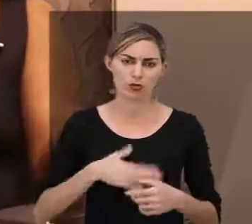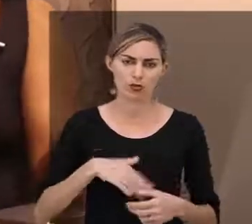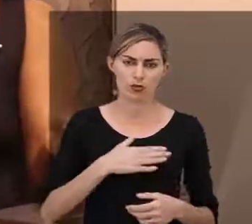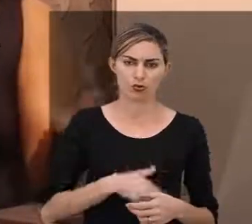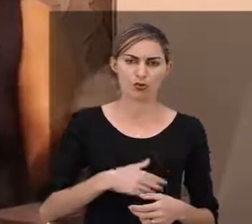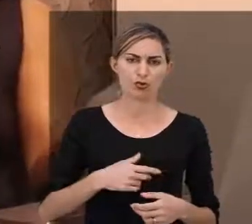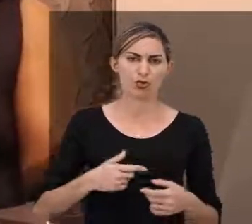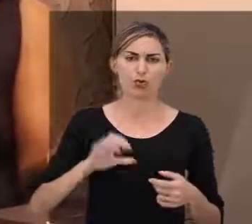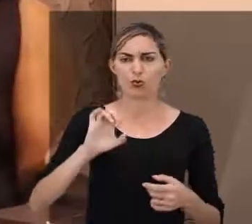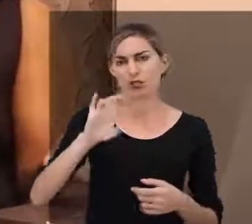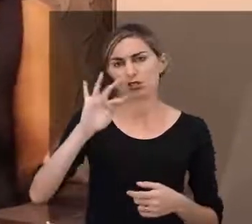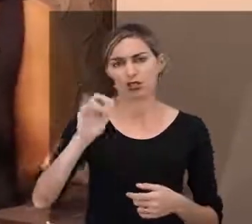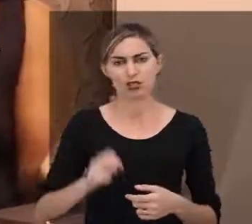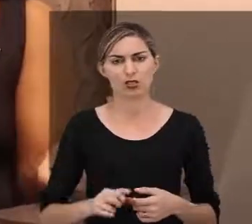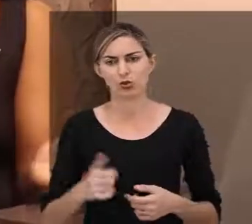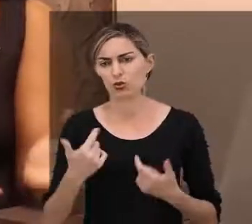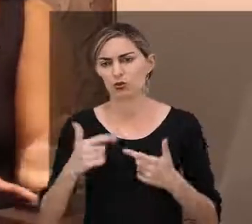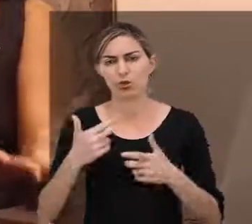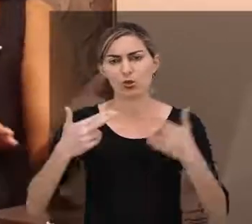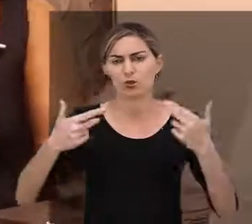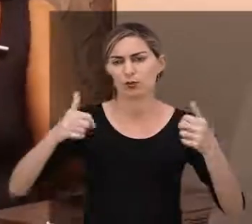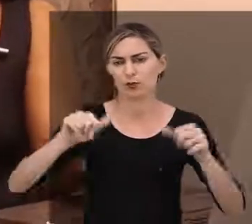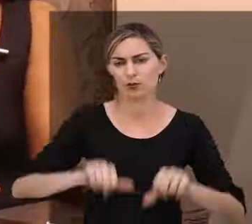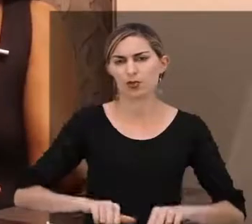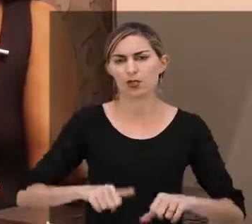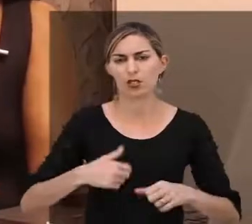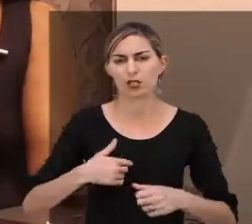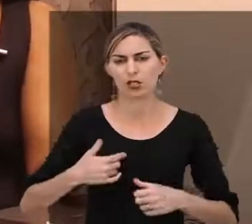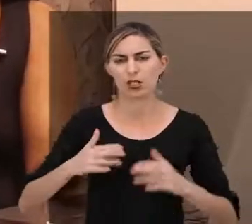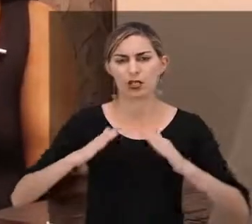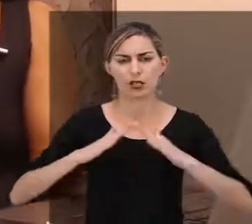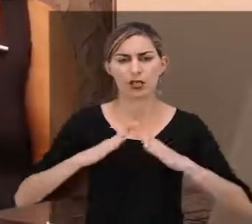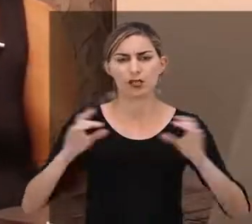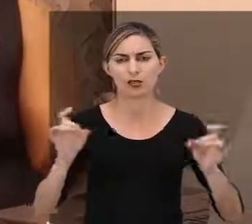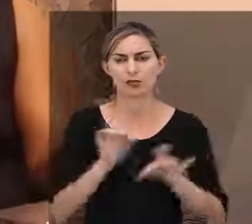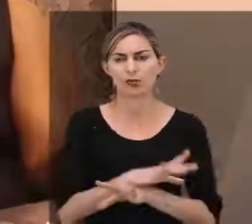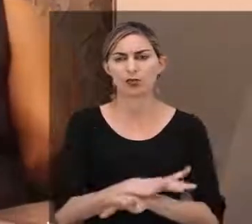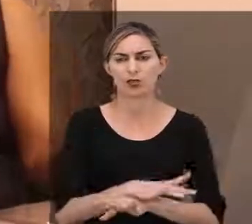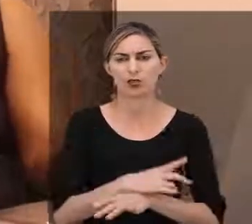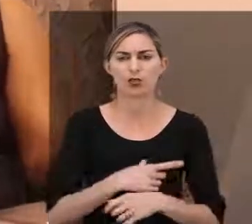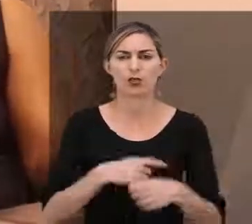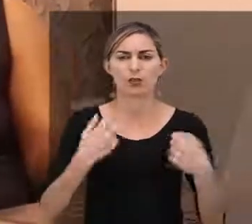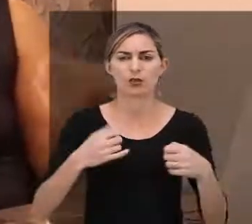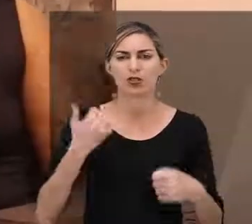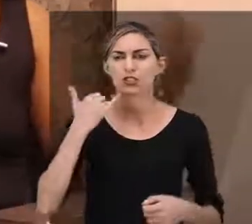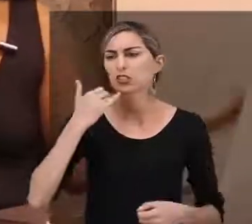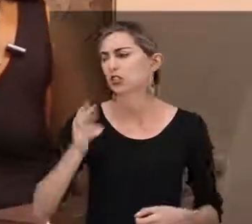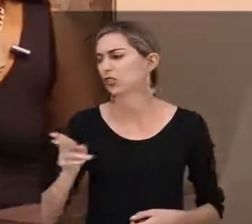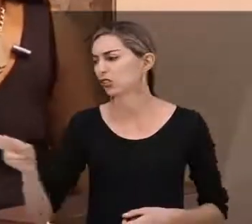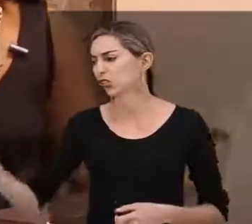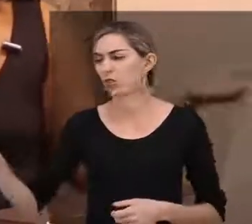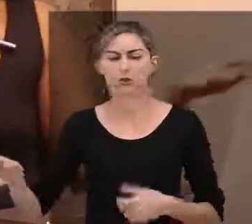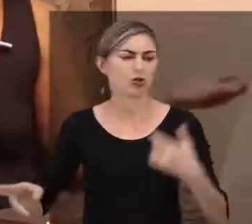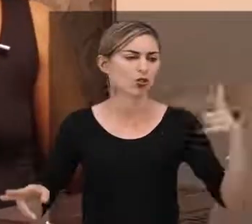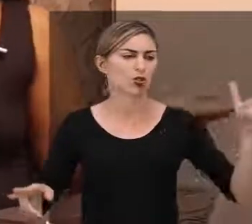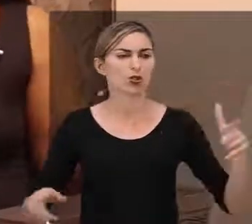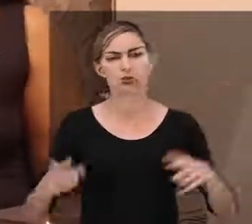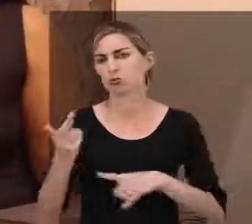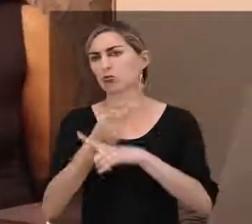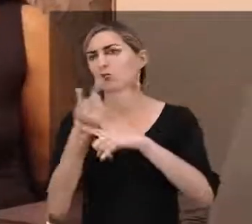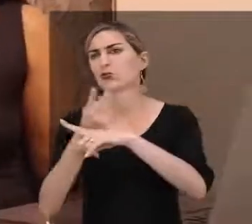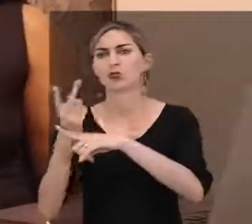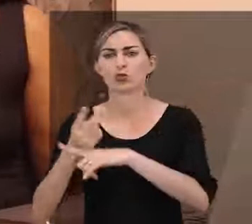cliente não tem coisa pior do que você estar com sua casa pronta, de repente precisar carregar um celular ou ligar algum aparelho e ter que estar